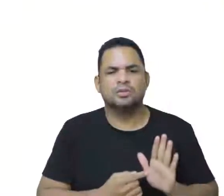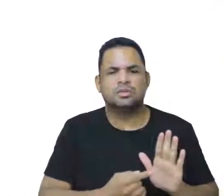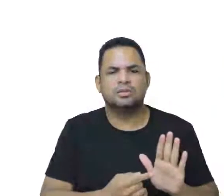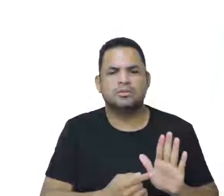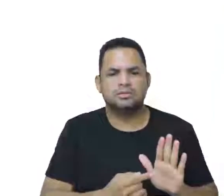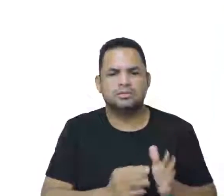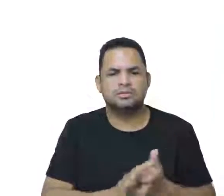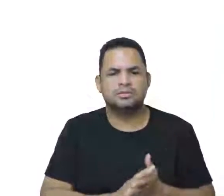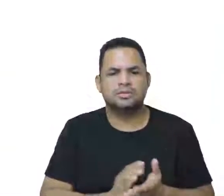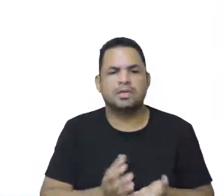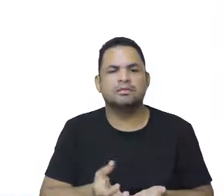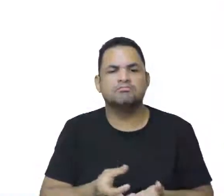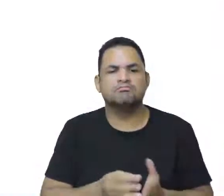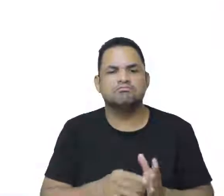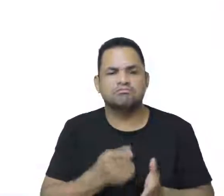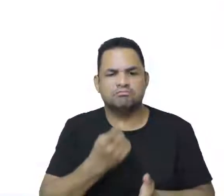meio?